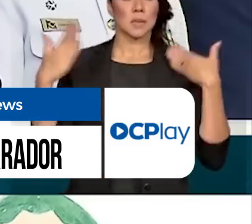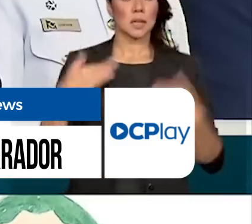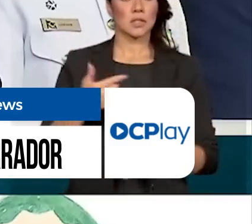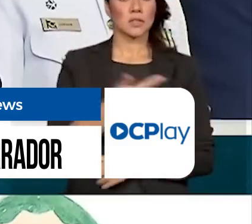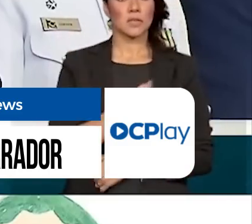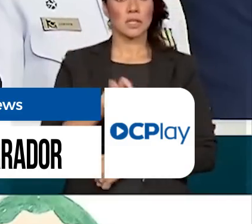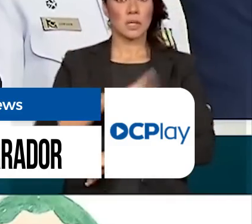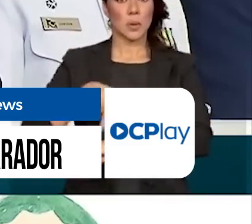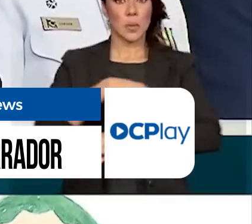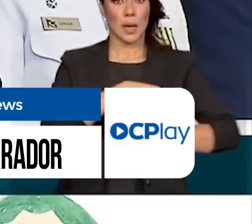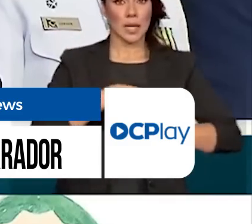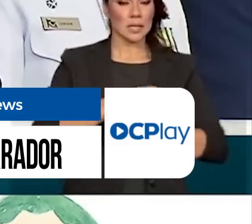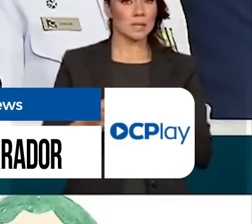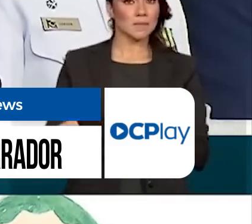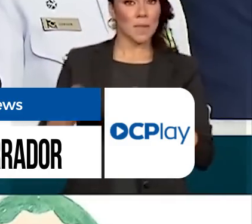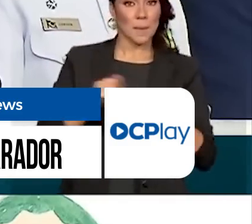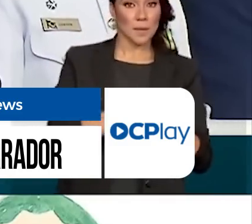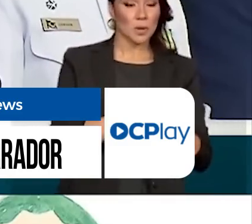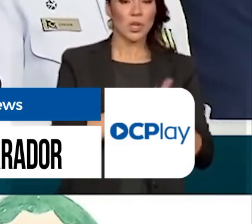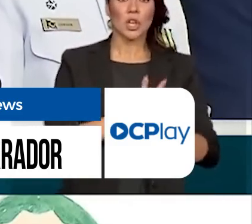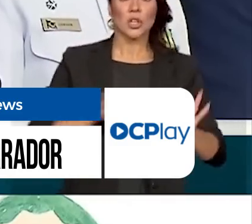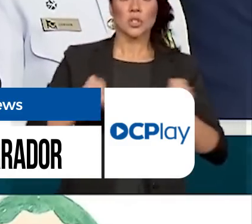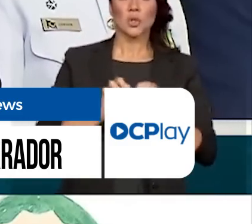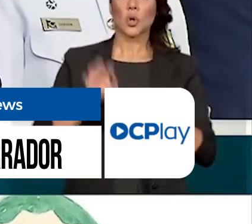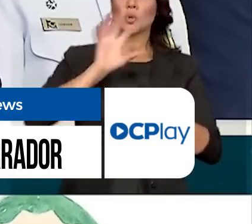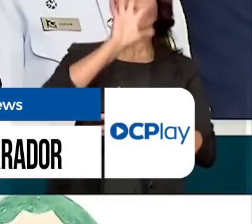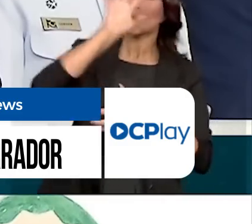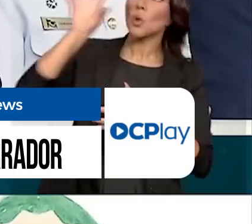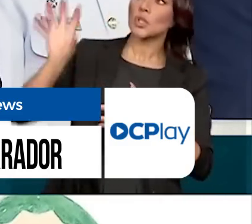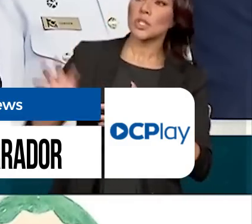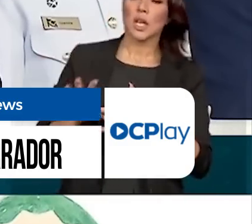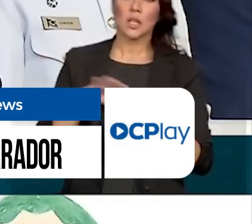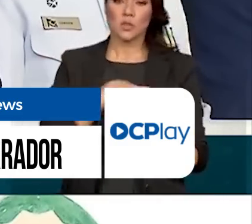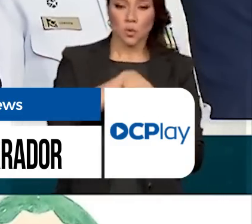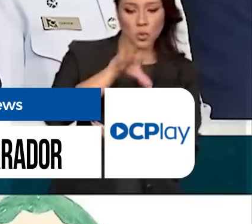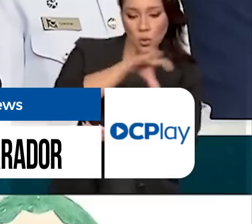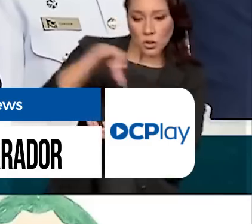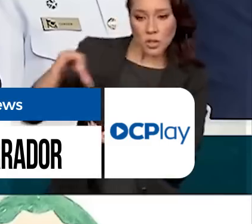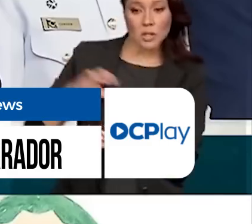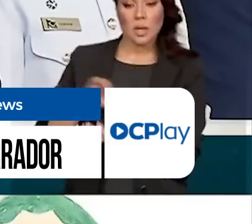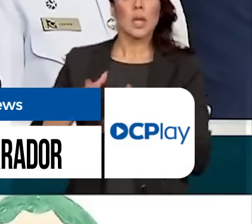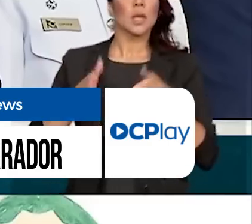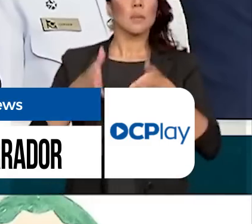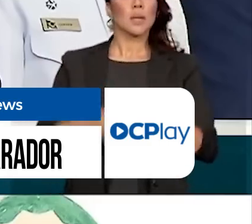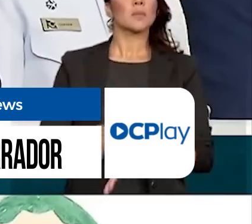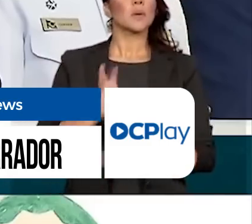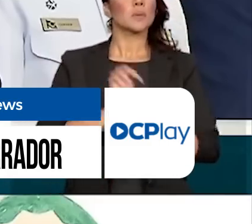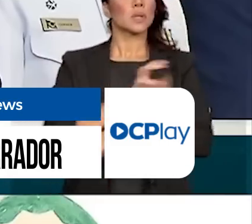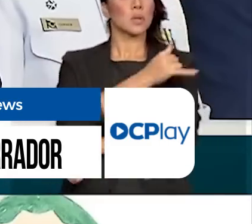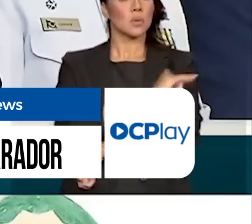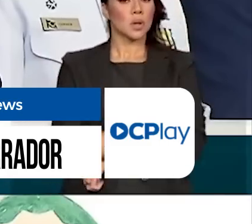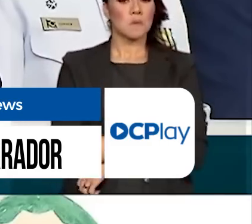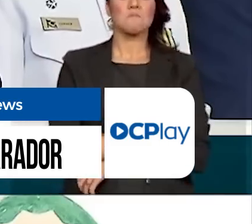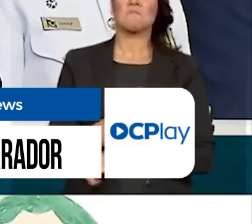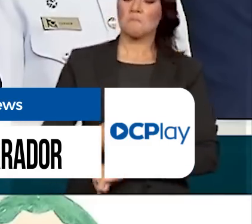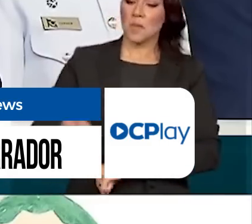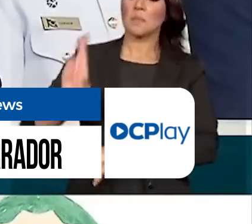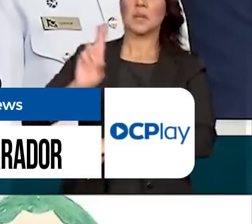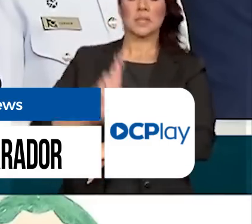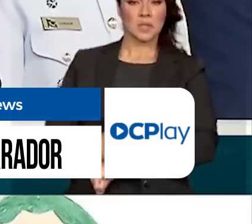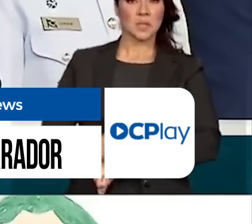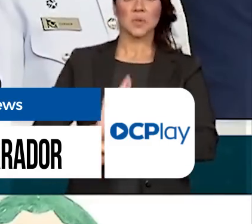25 nações amigas de todos os continentes que estiveram presentes no Rio de Janeiro, bem